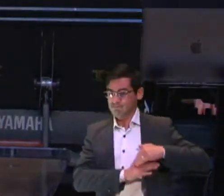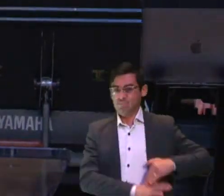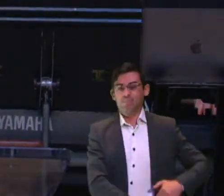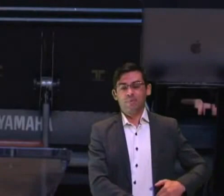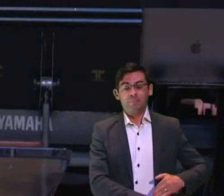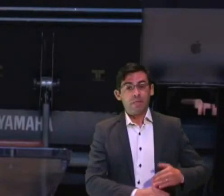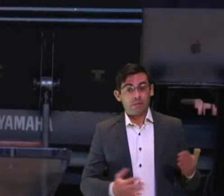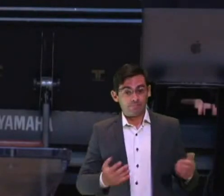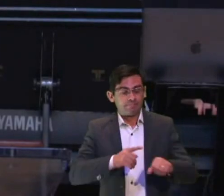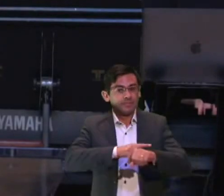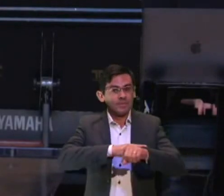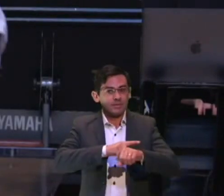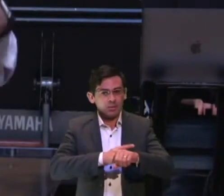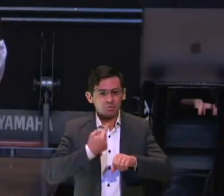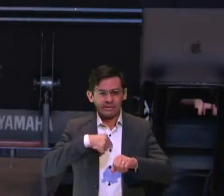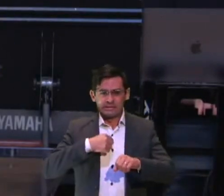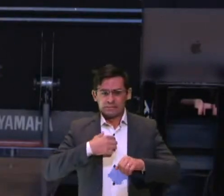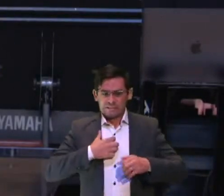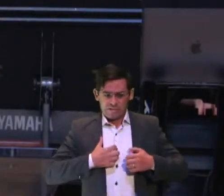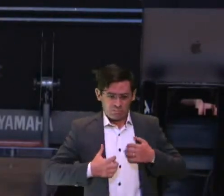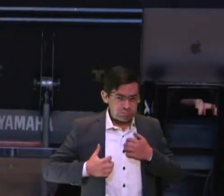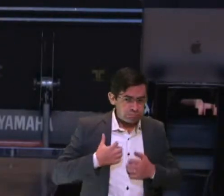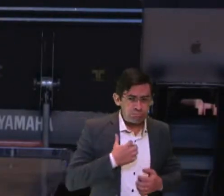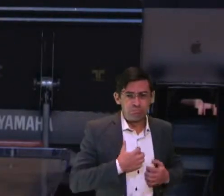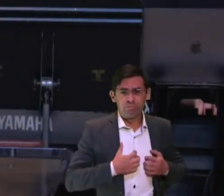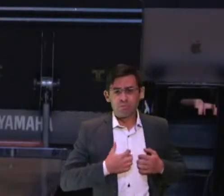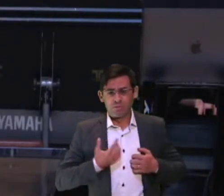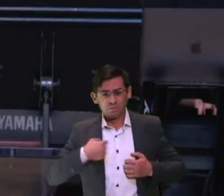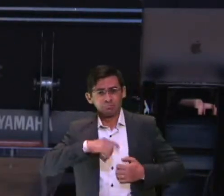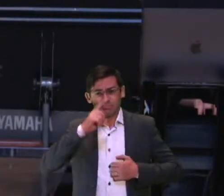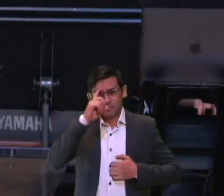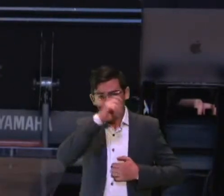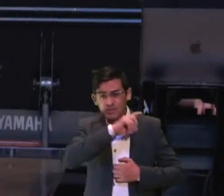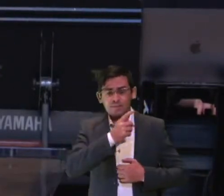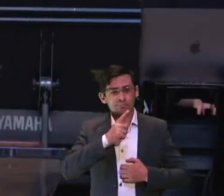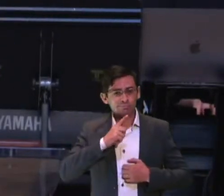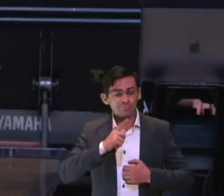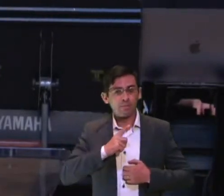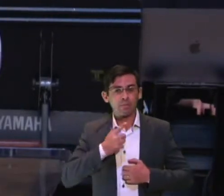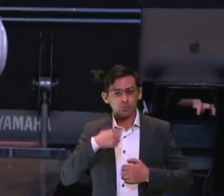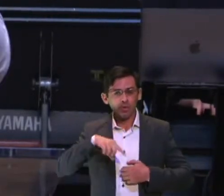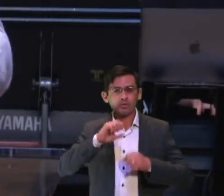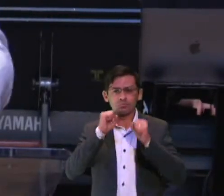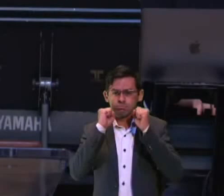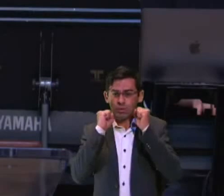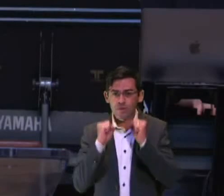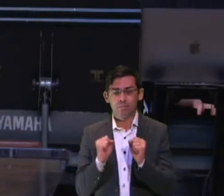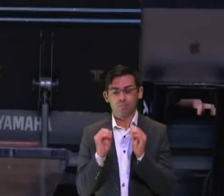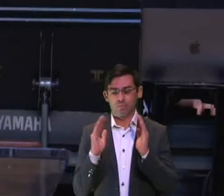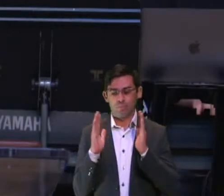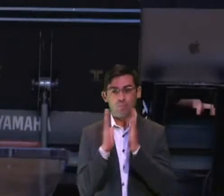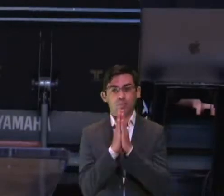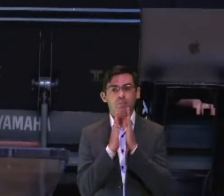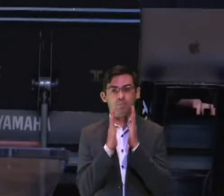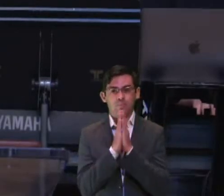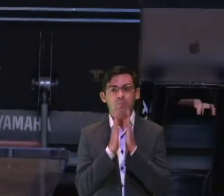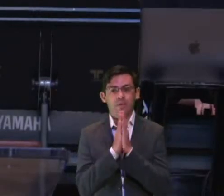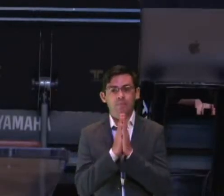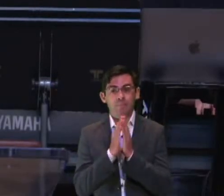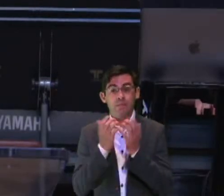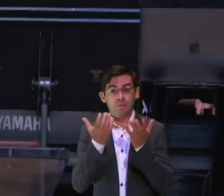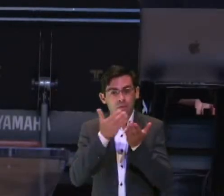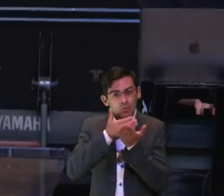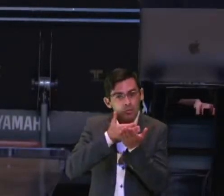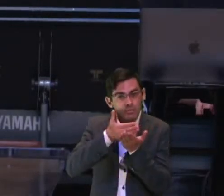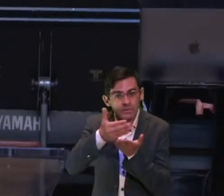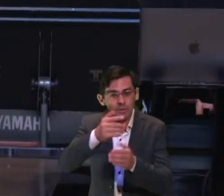tempo de aflição, esse tempo difícil que estamos passando, nós podemos orar. E eu queria começar